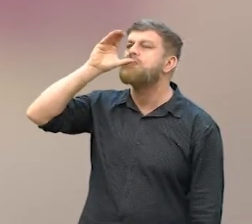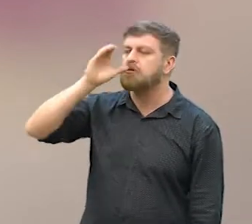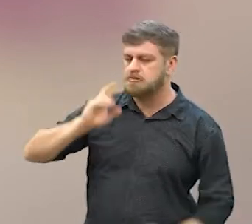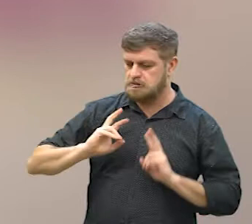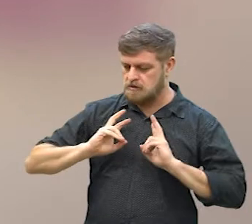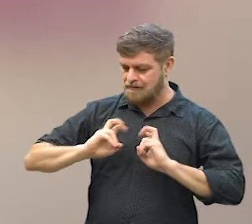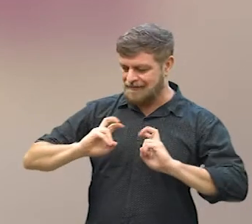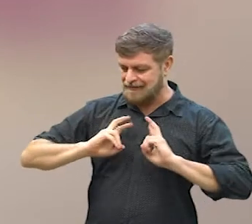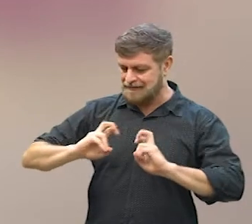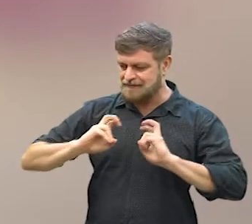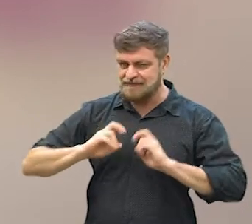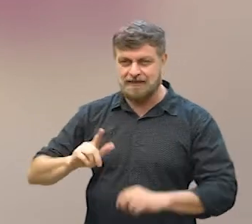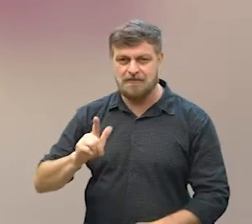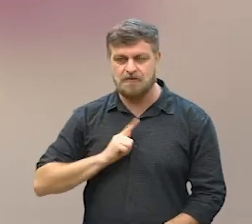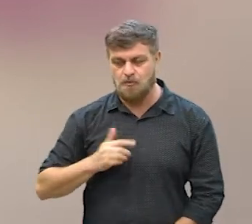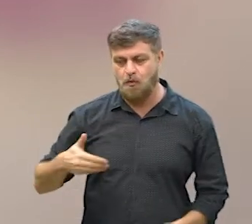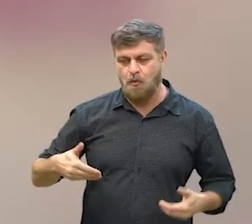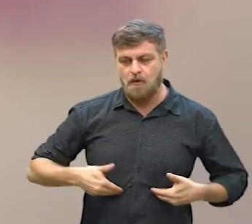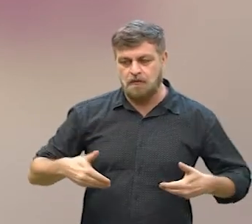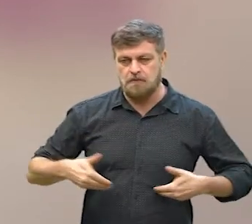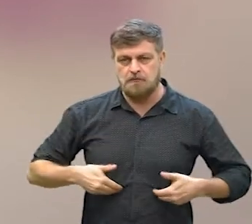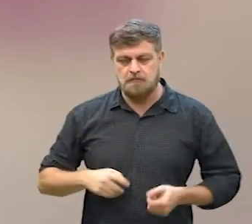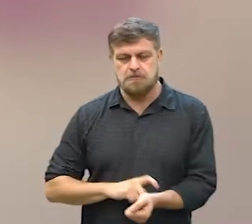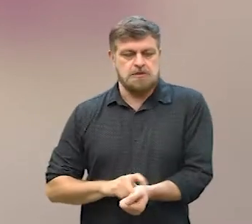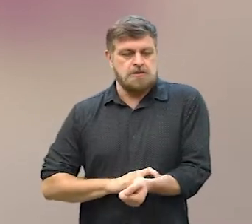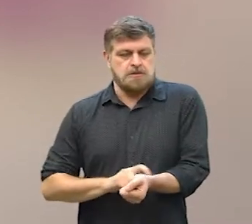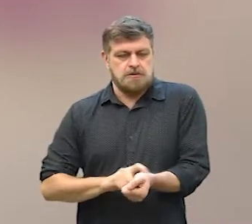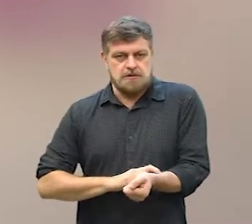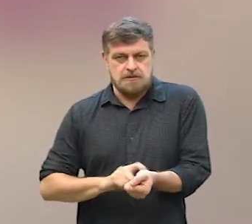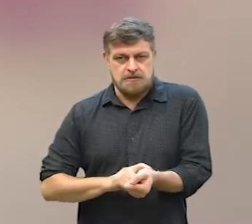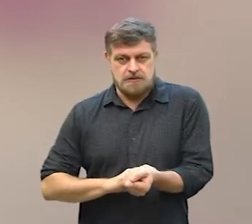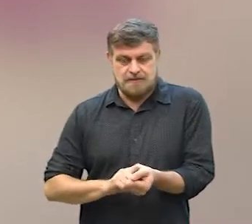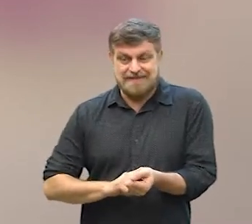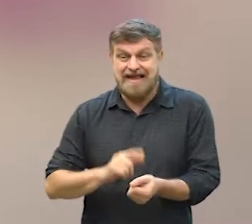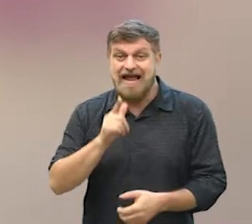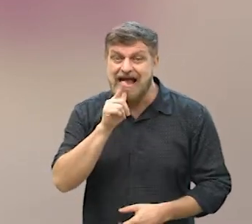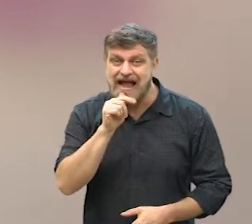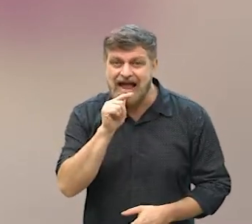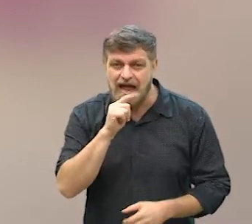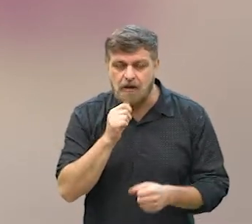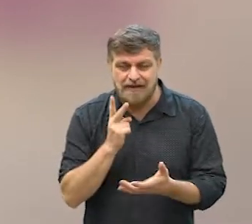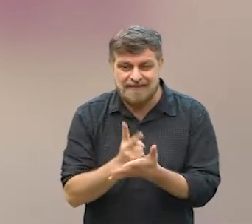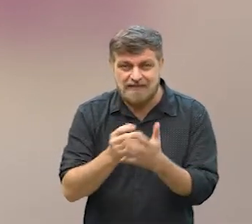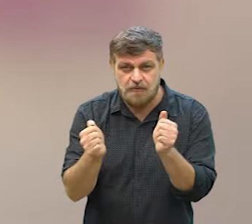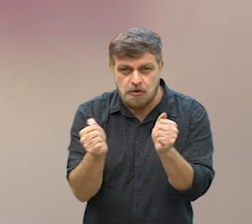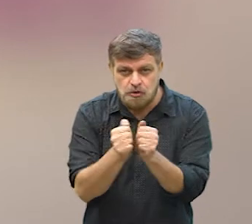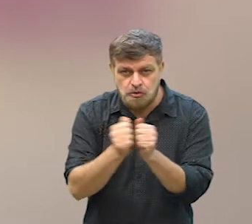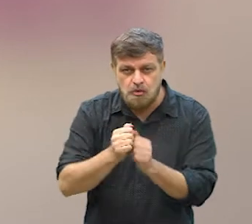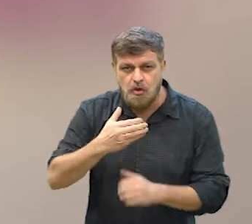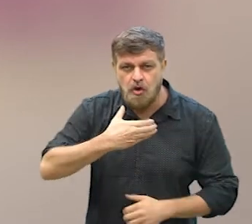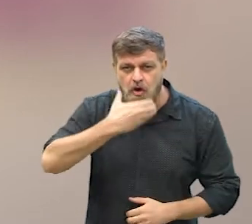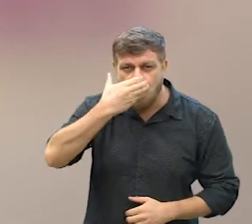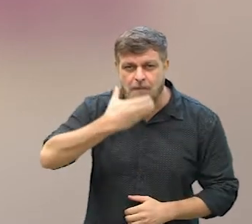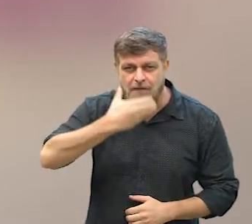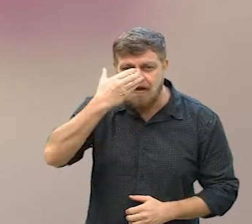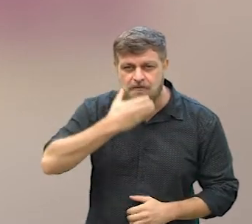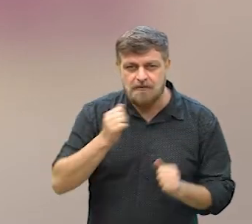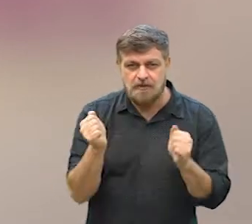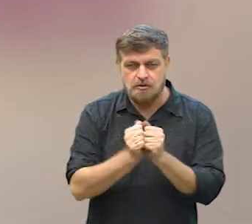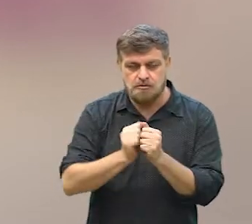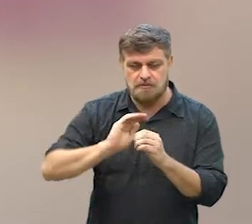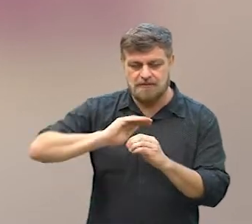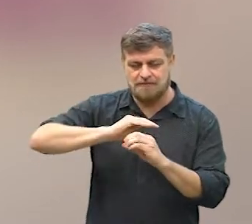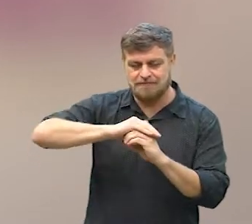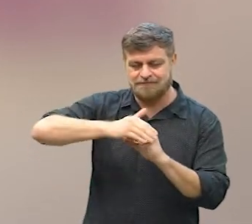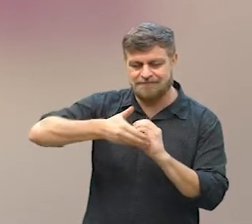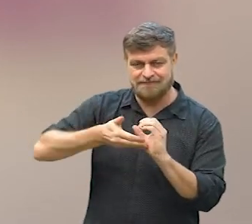gente percebe que a gente está um pouquinho com fome, estressado, e trazer sempre consigo uma fruta, de preferência